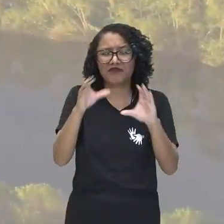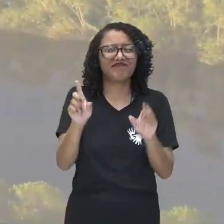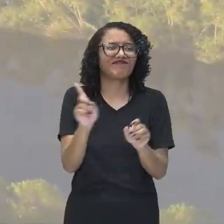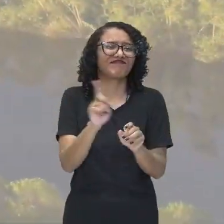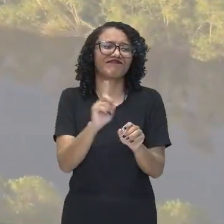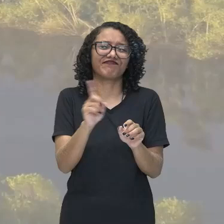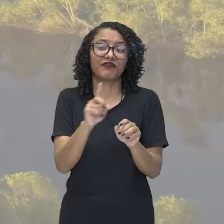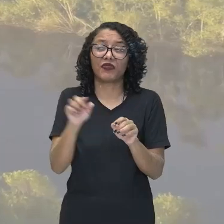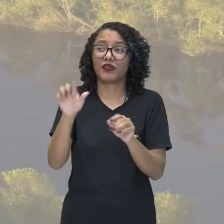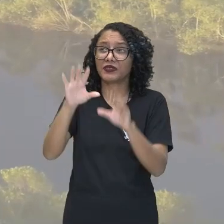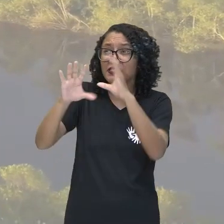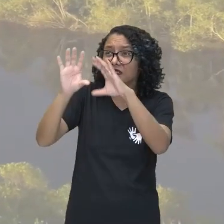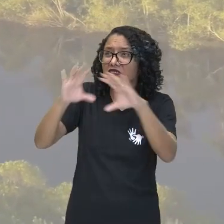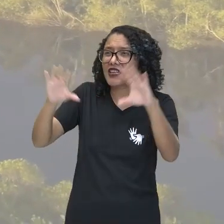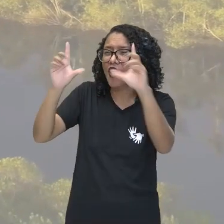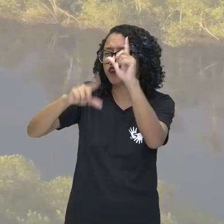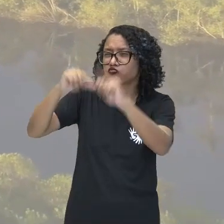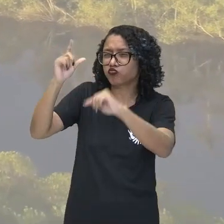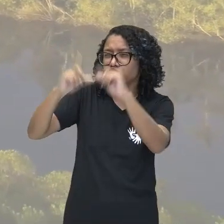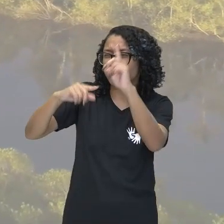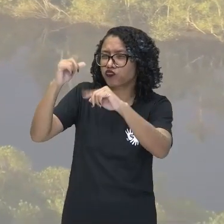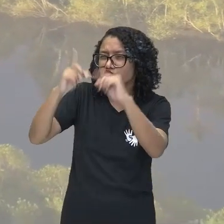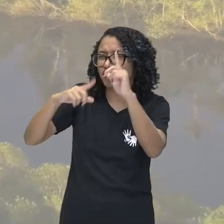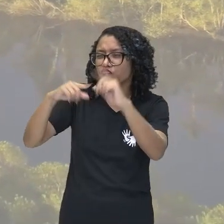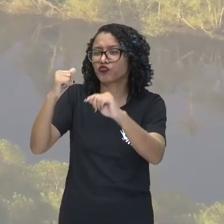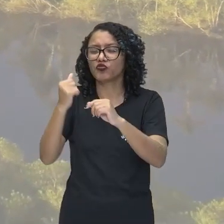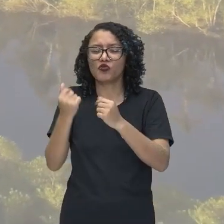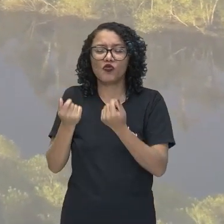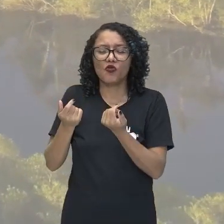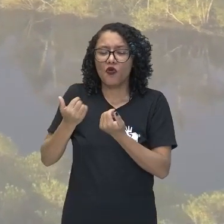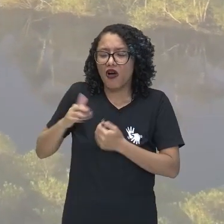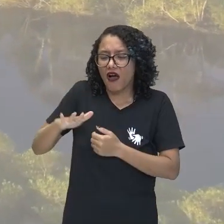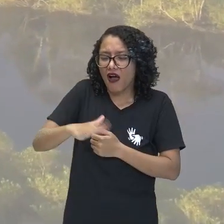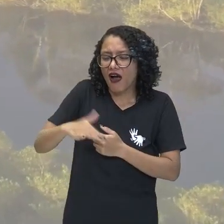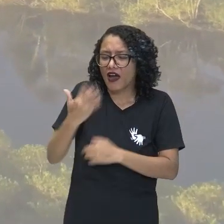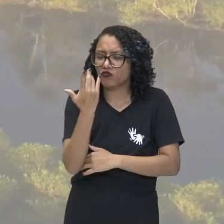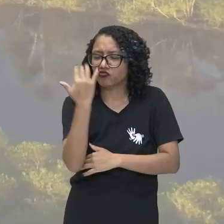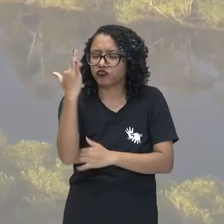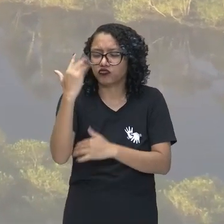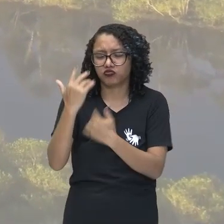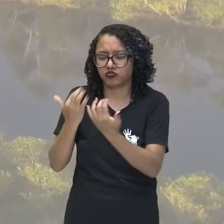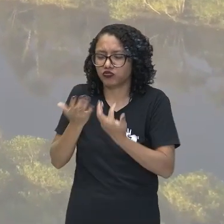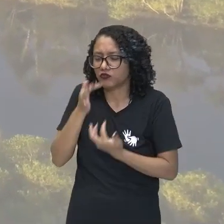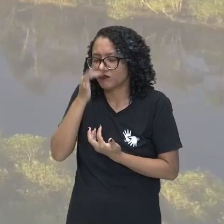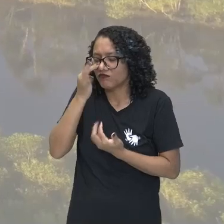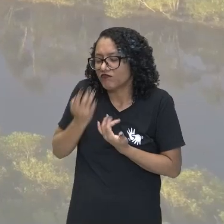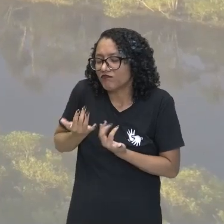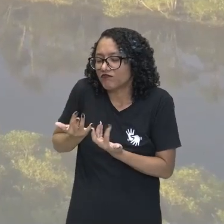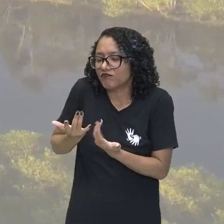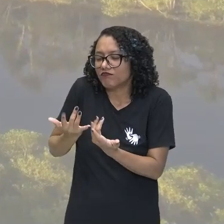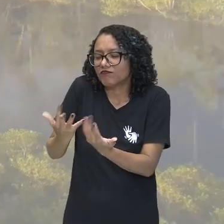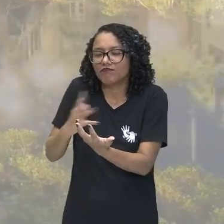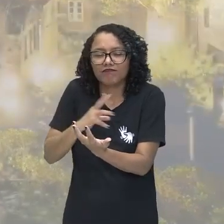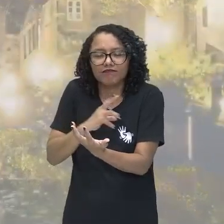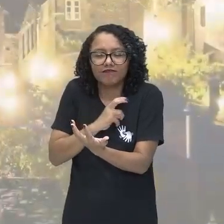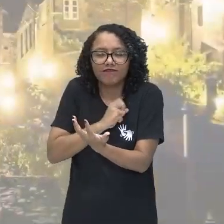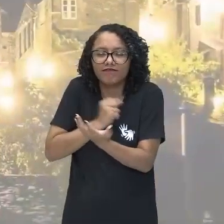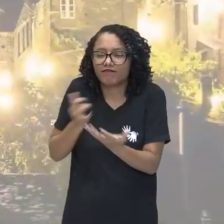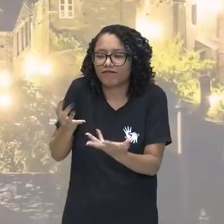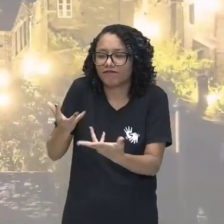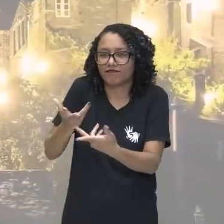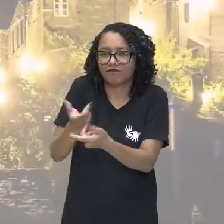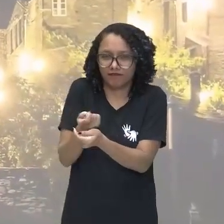tem mais estrelas, nossas várzeas têm mais flores. Nossos bosques têm mais vida, nossa vida mais amores.